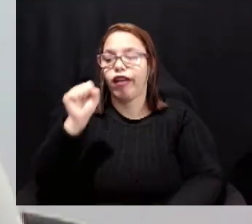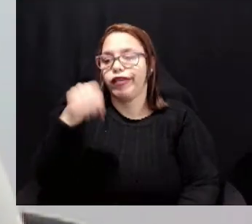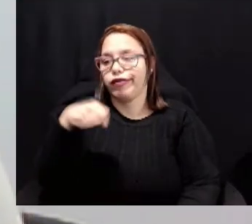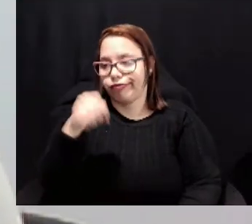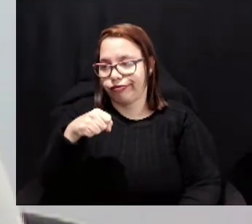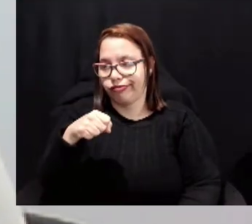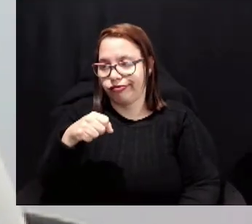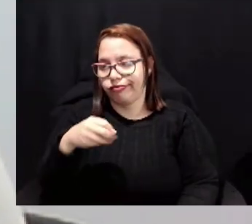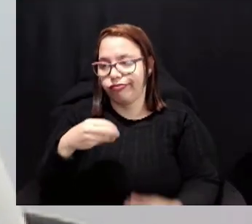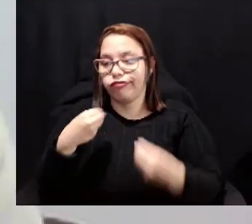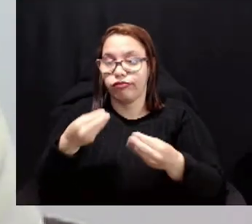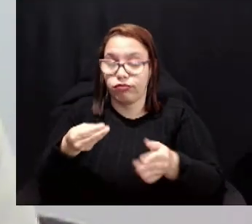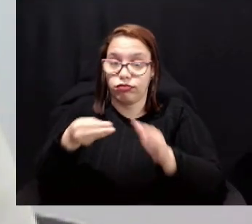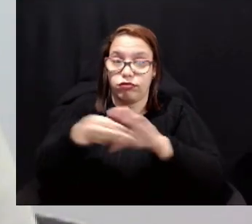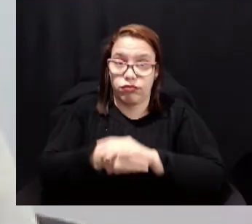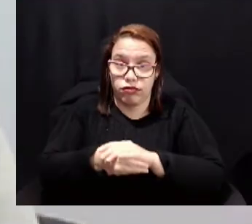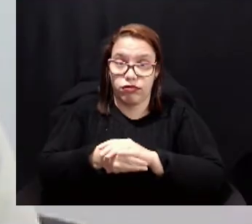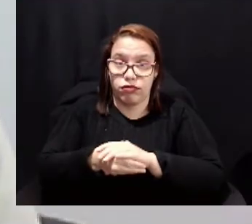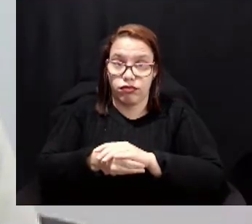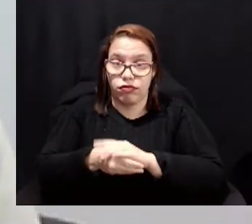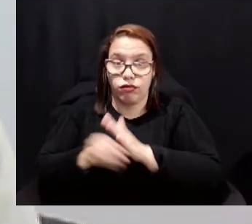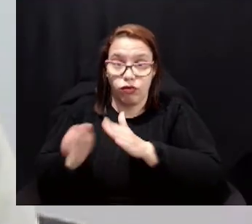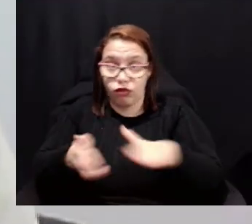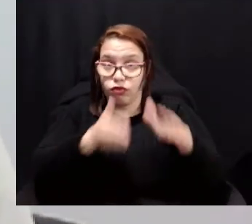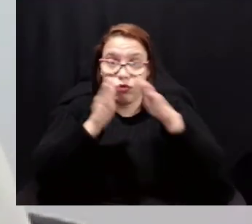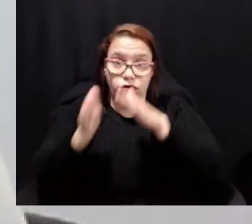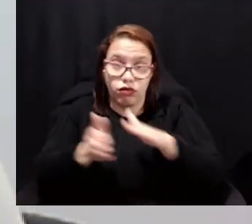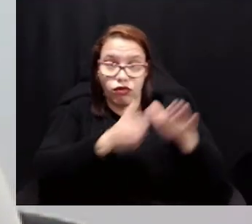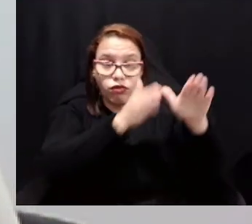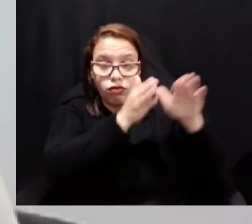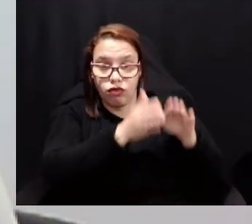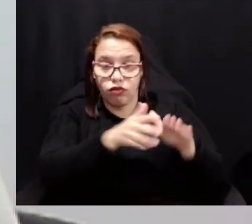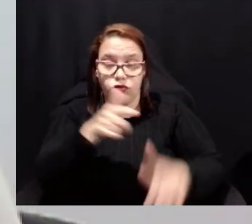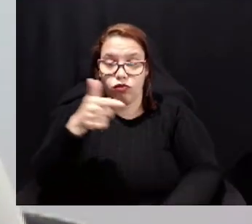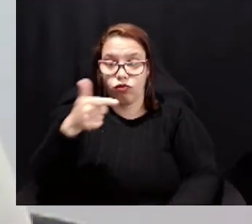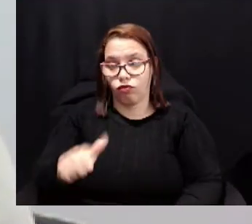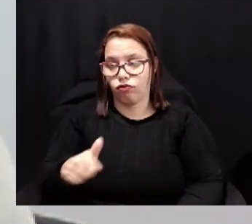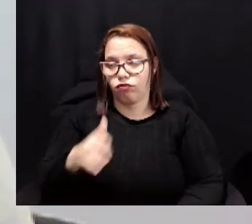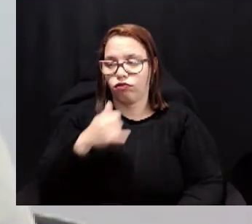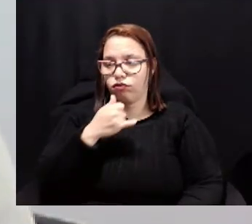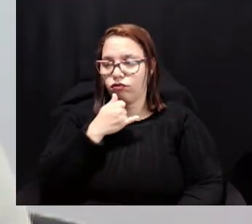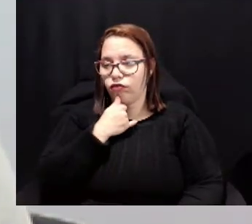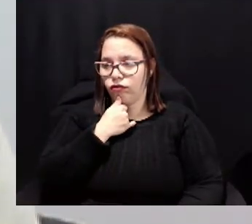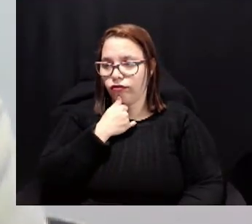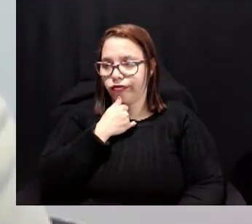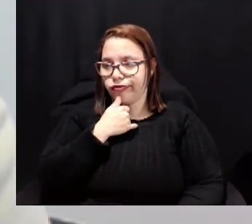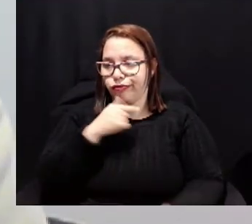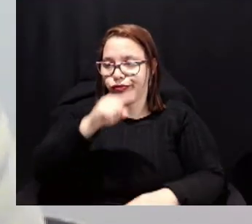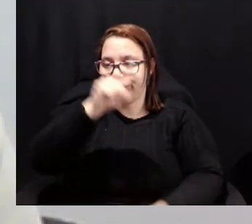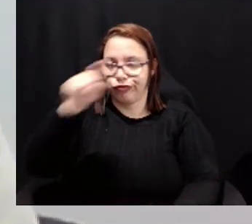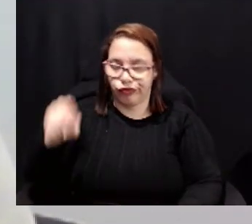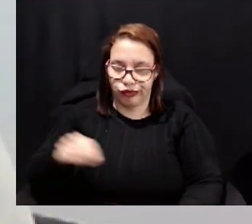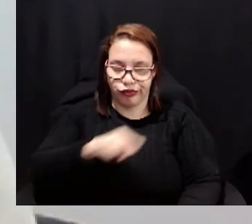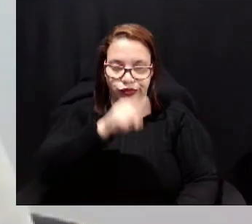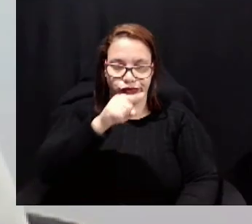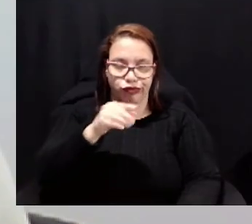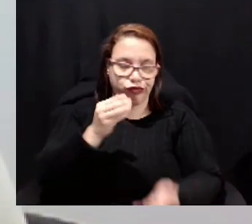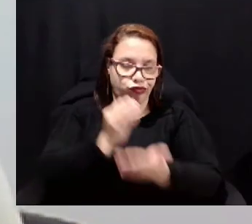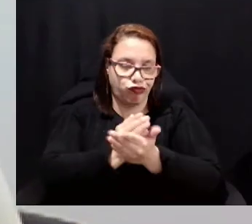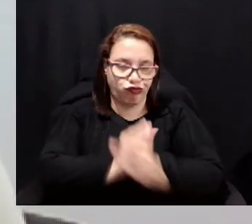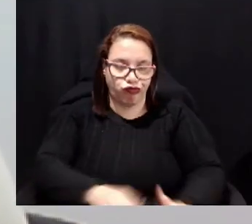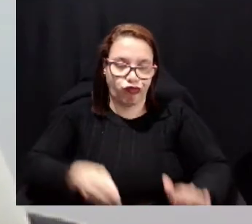dinheiro, eles teriam como ser inseridos dentro de uma cadeia produtiva novamente, e infelizmente uma boa parte deles está